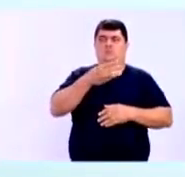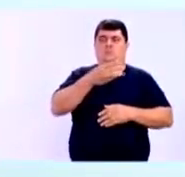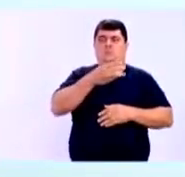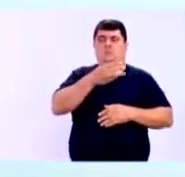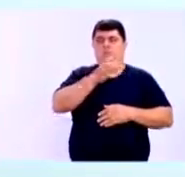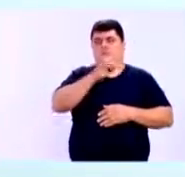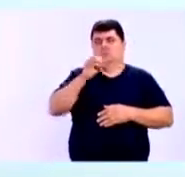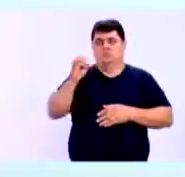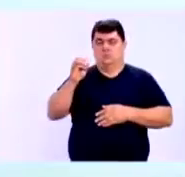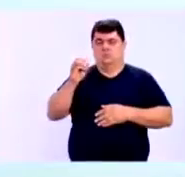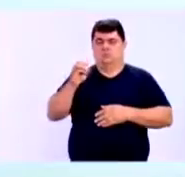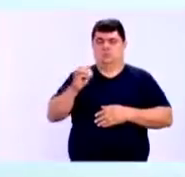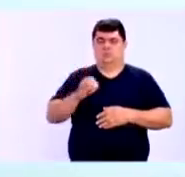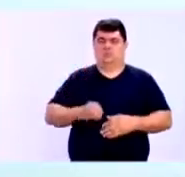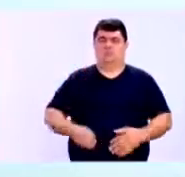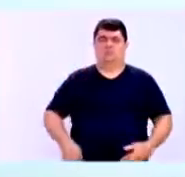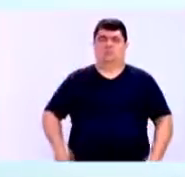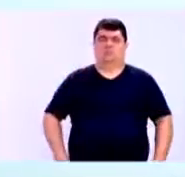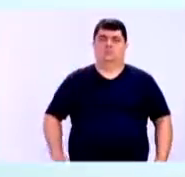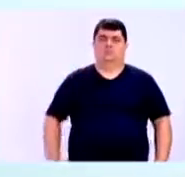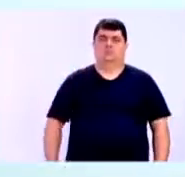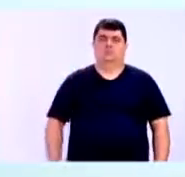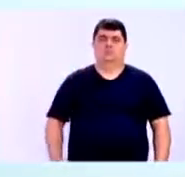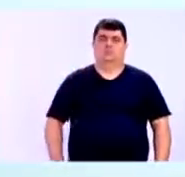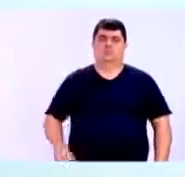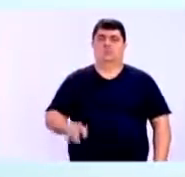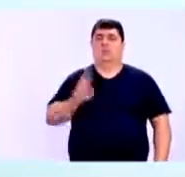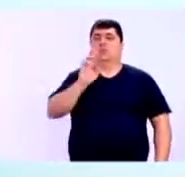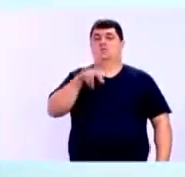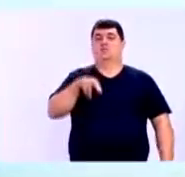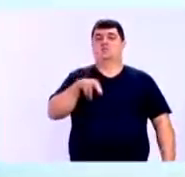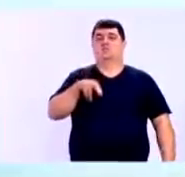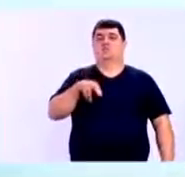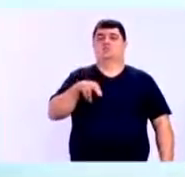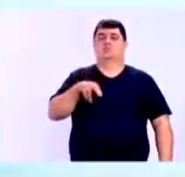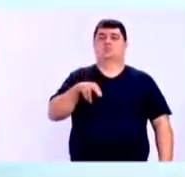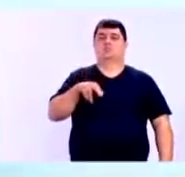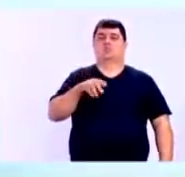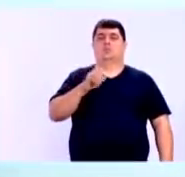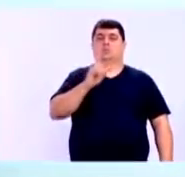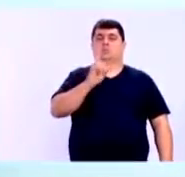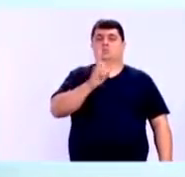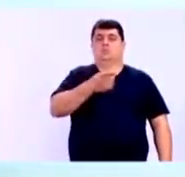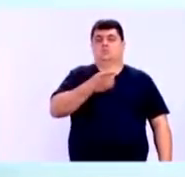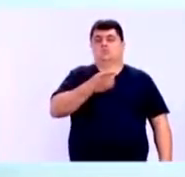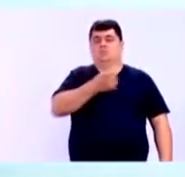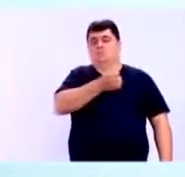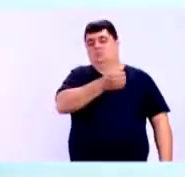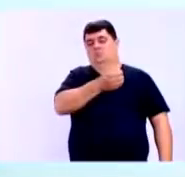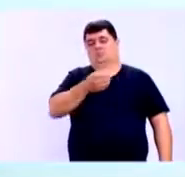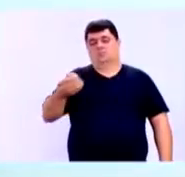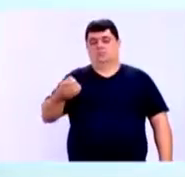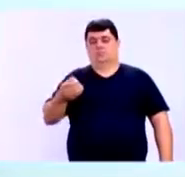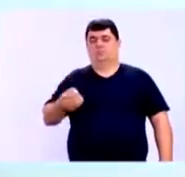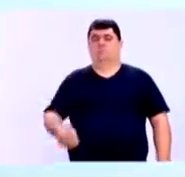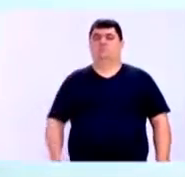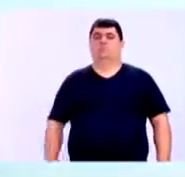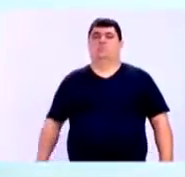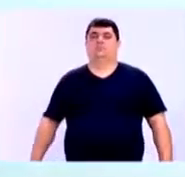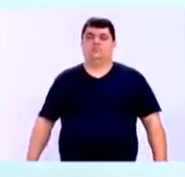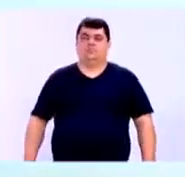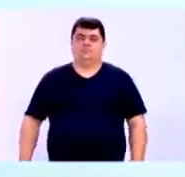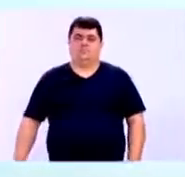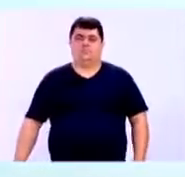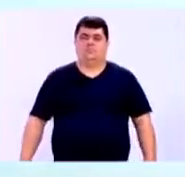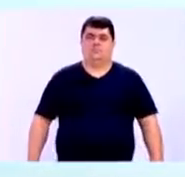os 300 que tinha no estoque final. Que deu quanto? Custo de mercadoria vendida, 1.600.